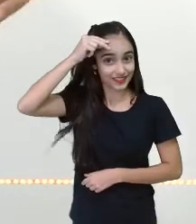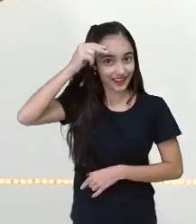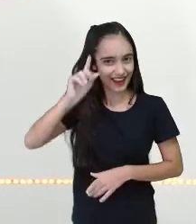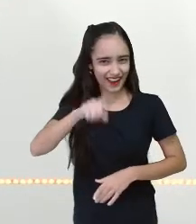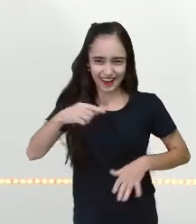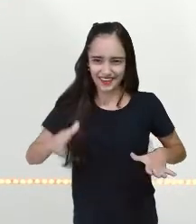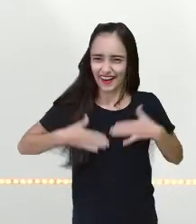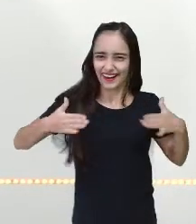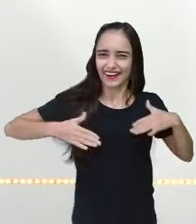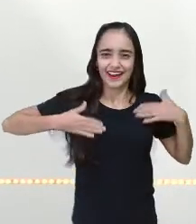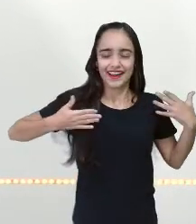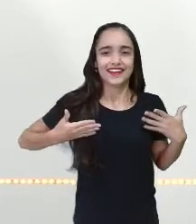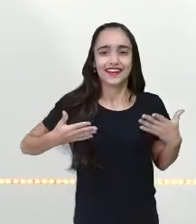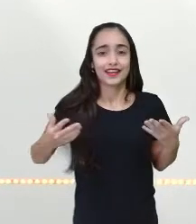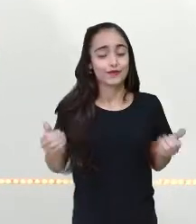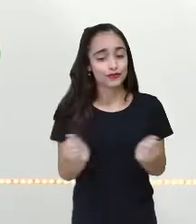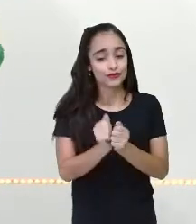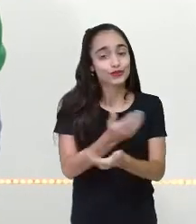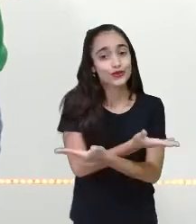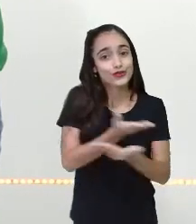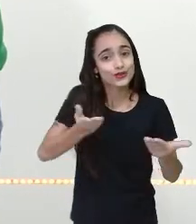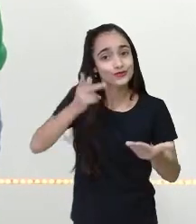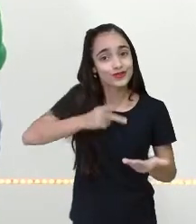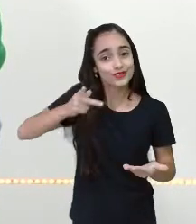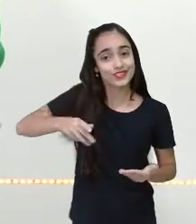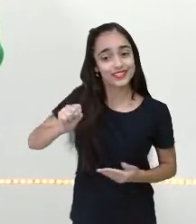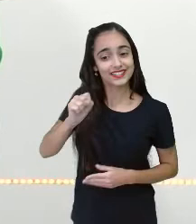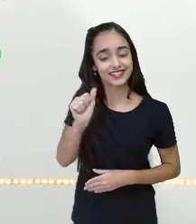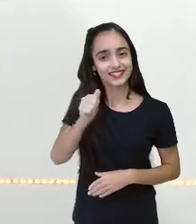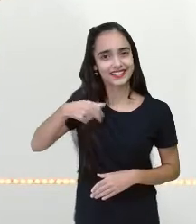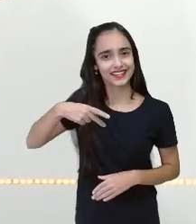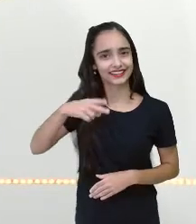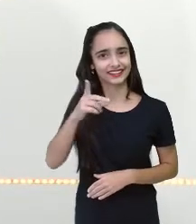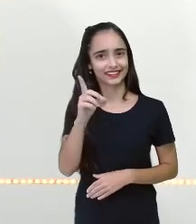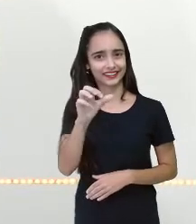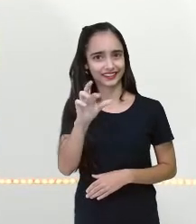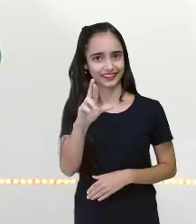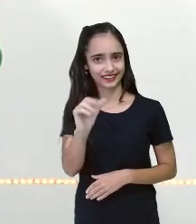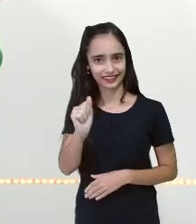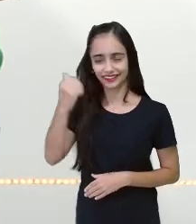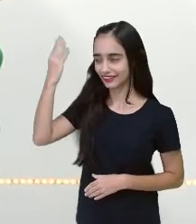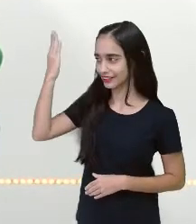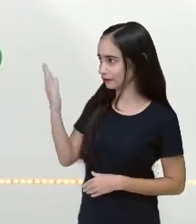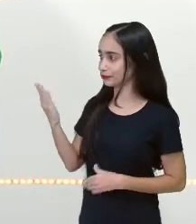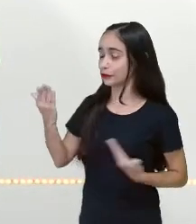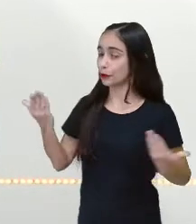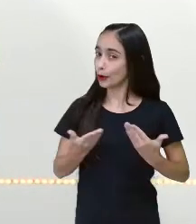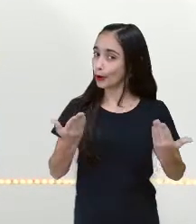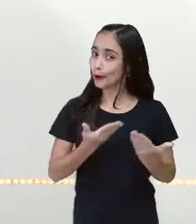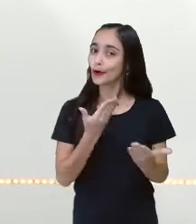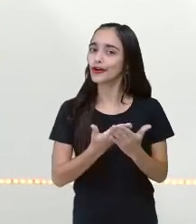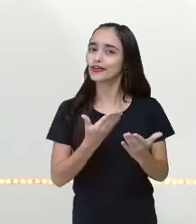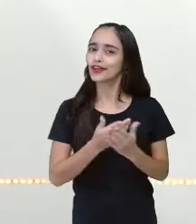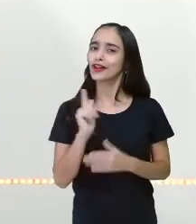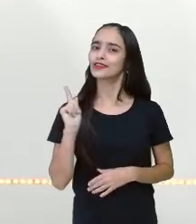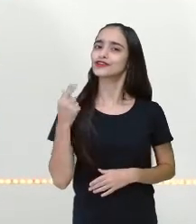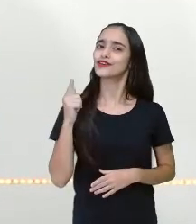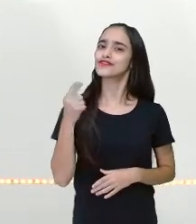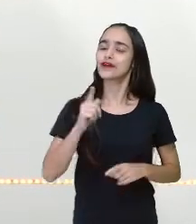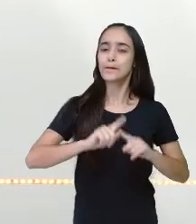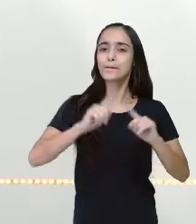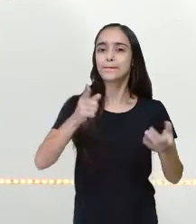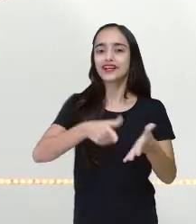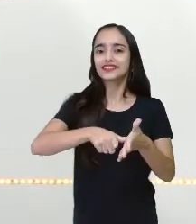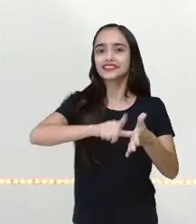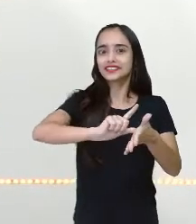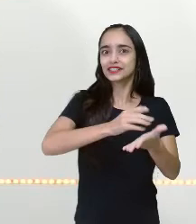universo receber vocês aqui. Professora Sandra Duarte, hoje a aula é de Geografia. Pois é, mas antes da gente começar a aula, deixa eu falar